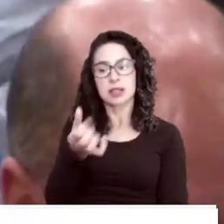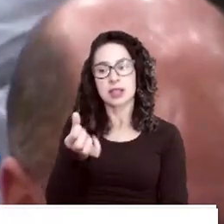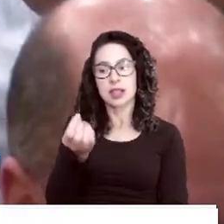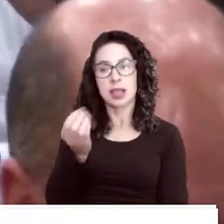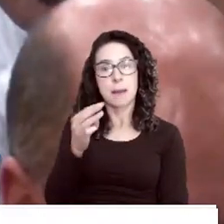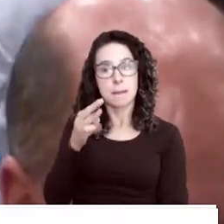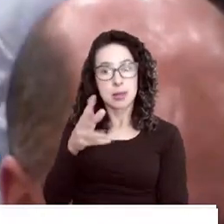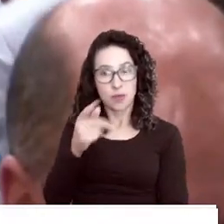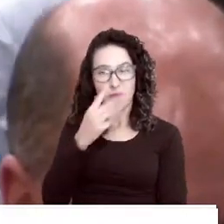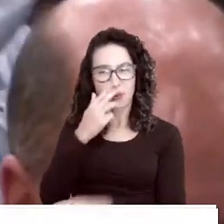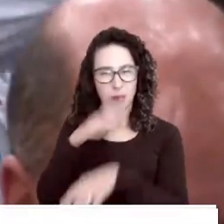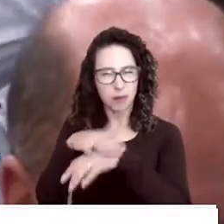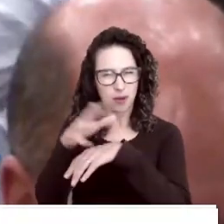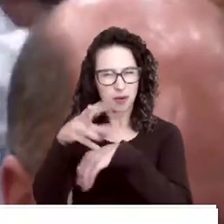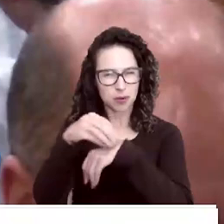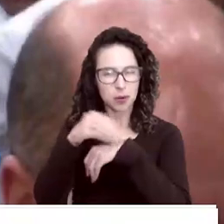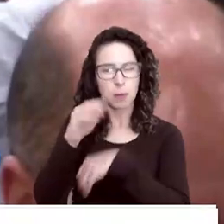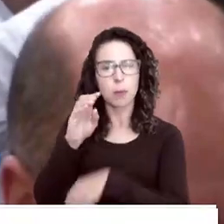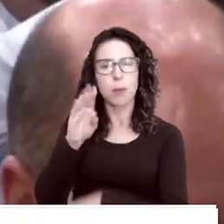que